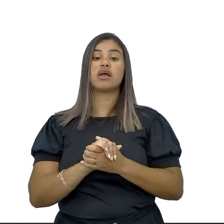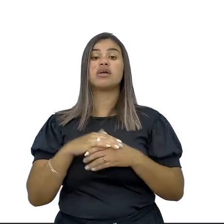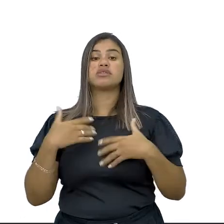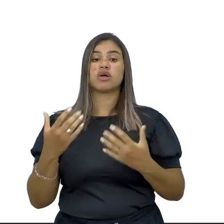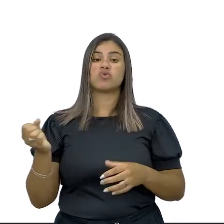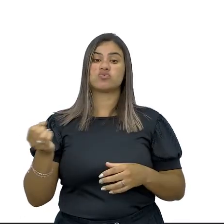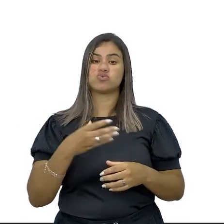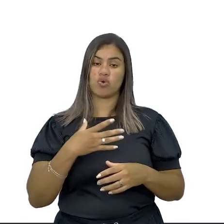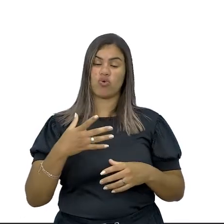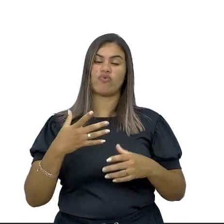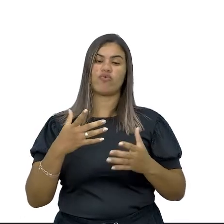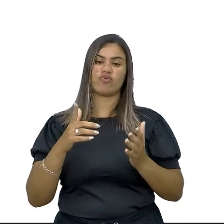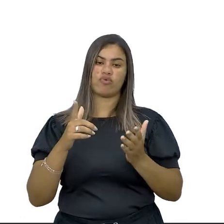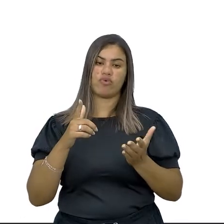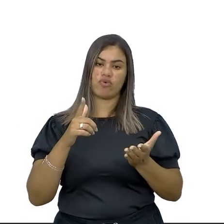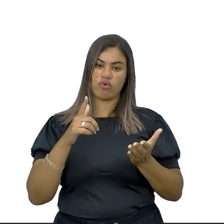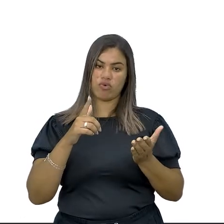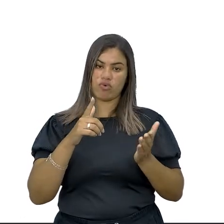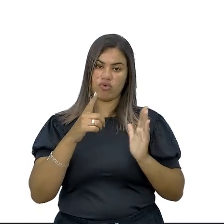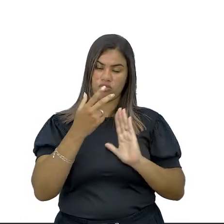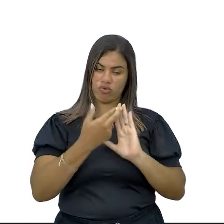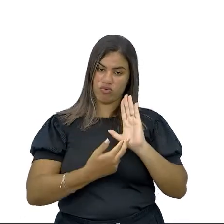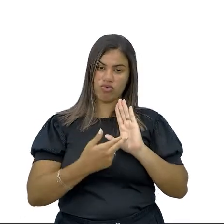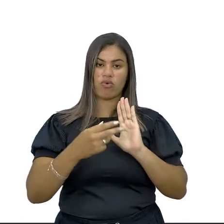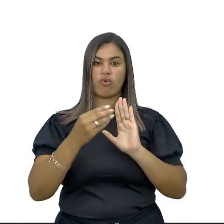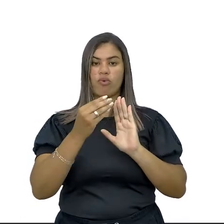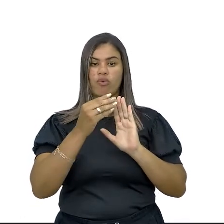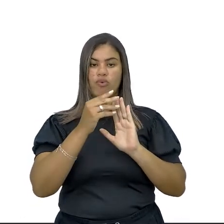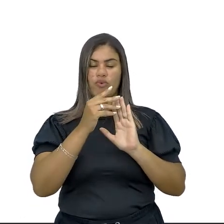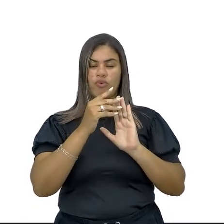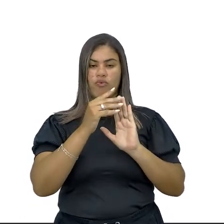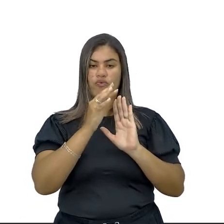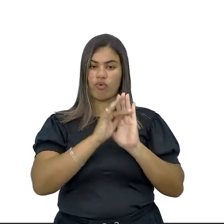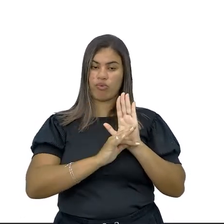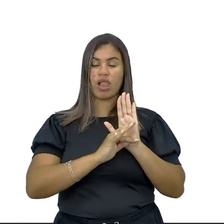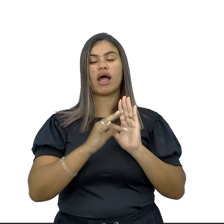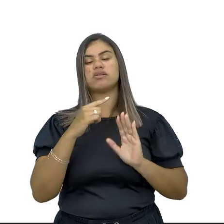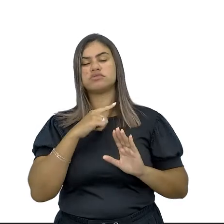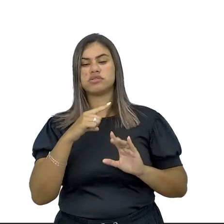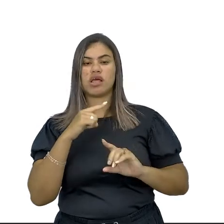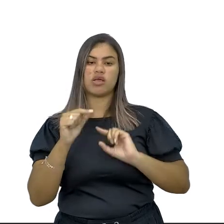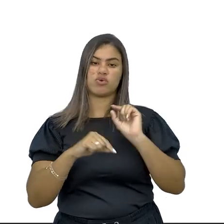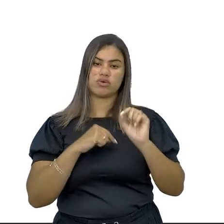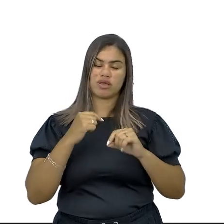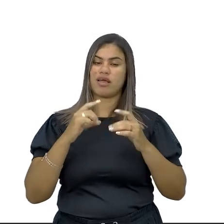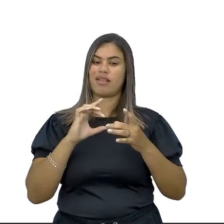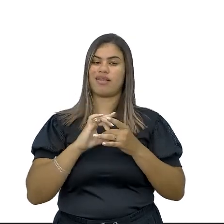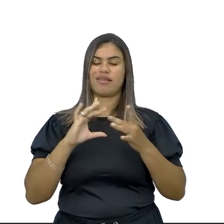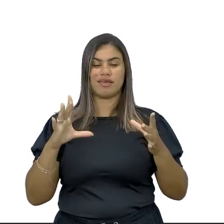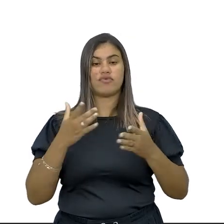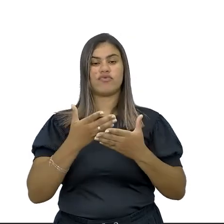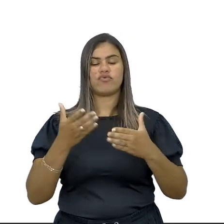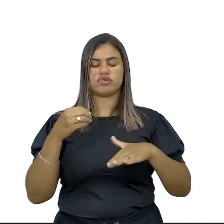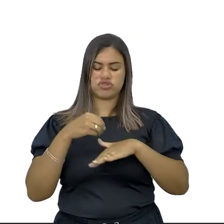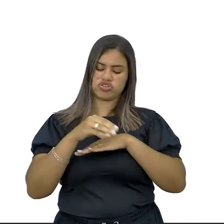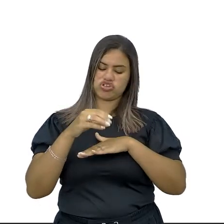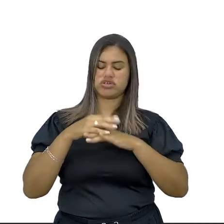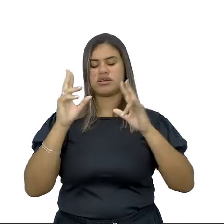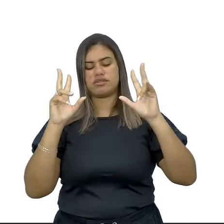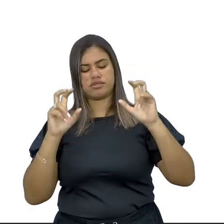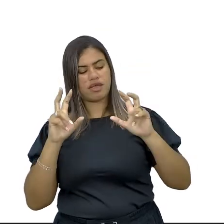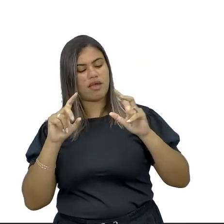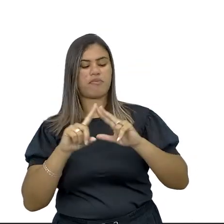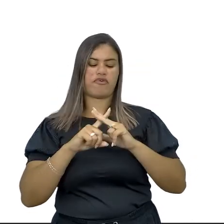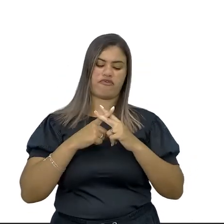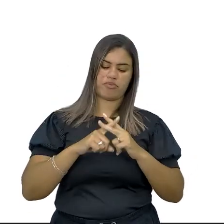formulário ele está ainda mais aberto do que o anterior, e vocês poderão indicar sugestões de temas, de